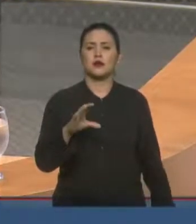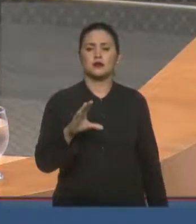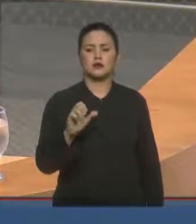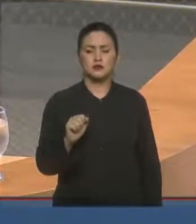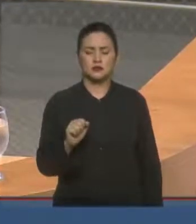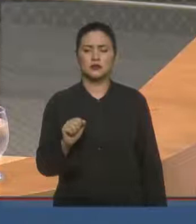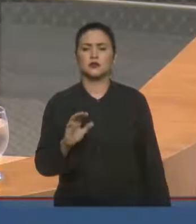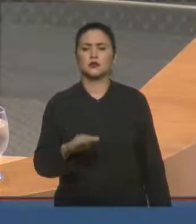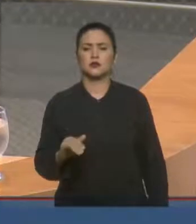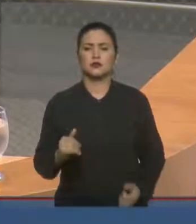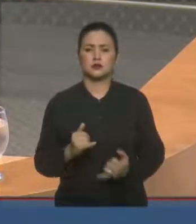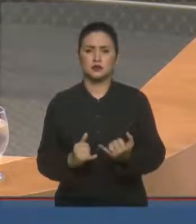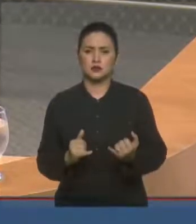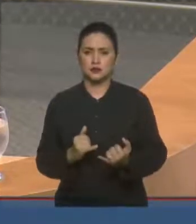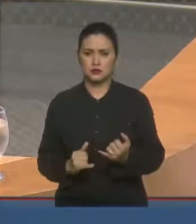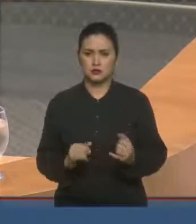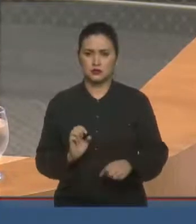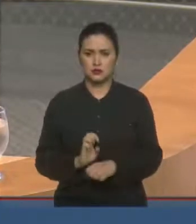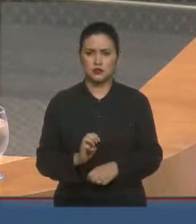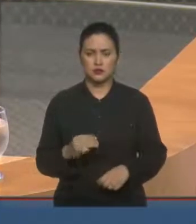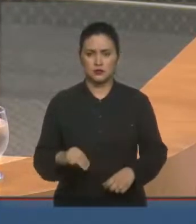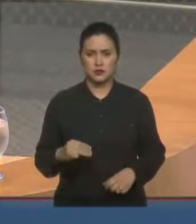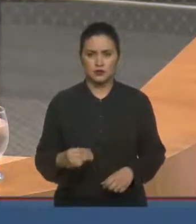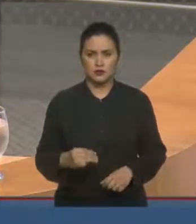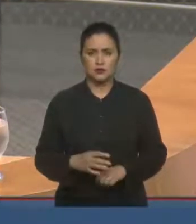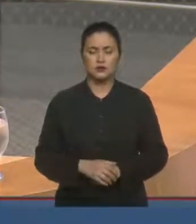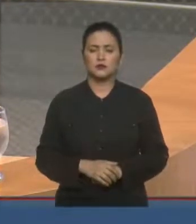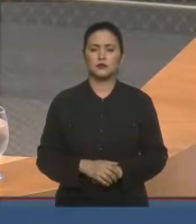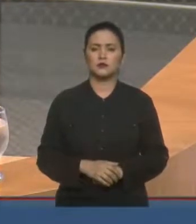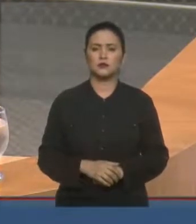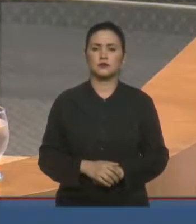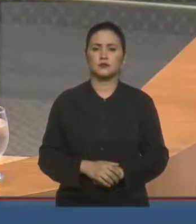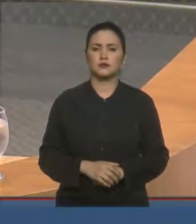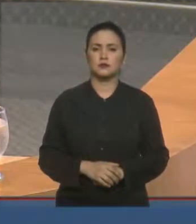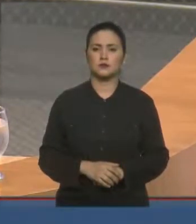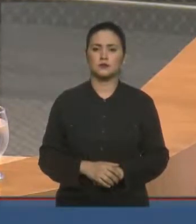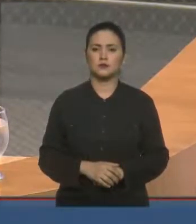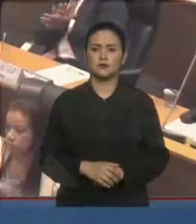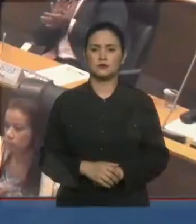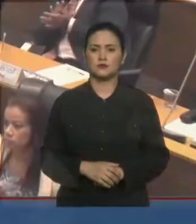trabalhos que tem feito até aqui. Muito obrigado.